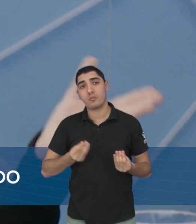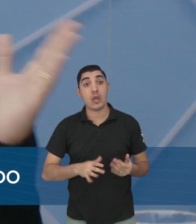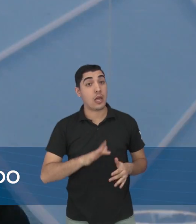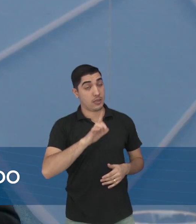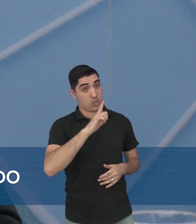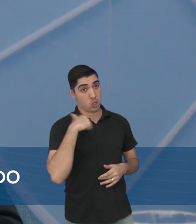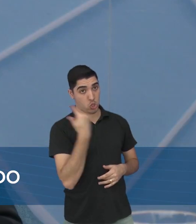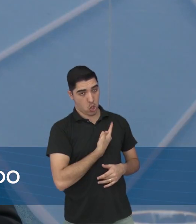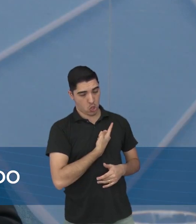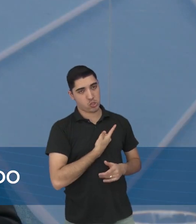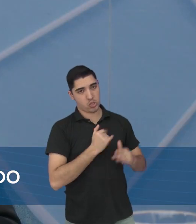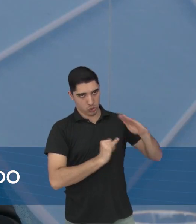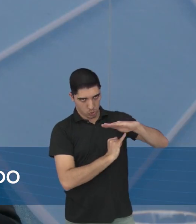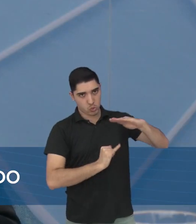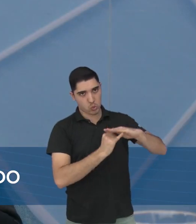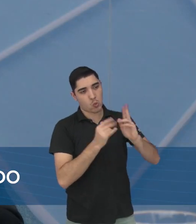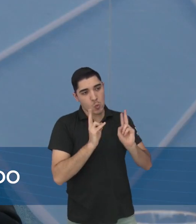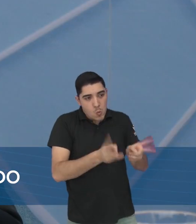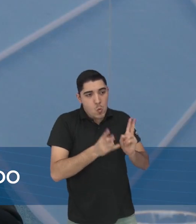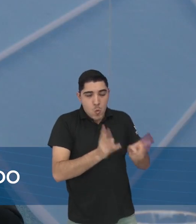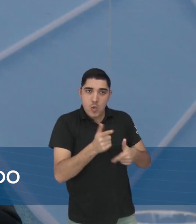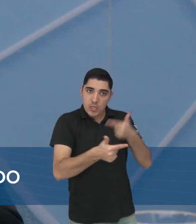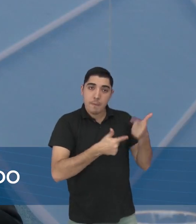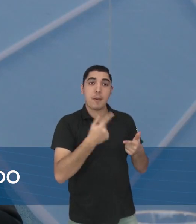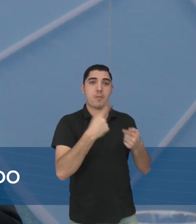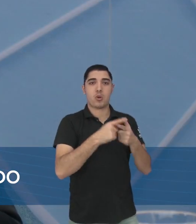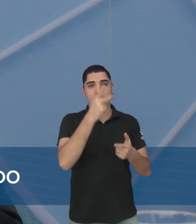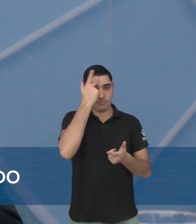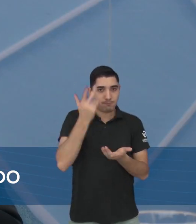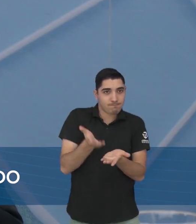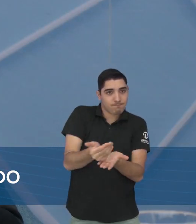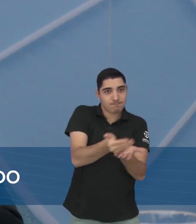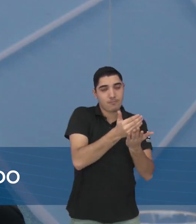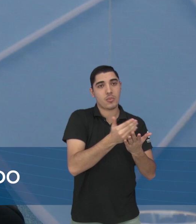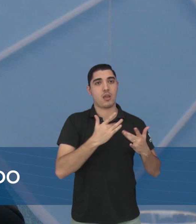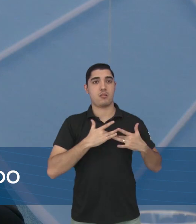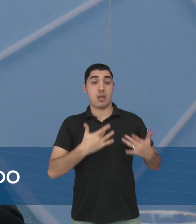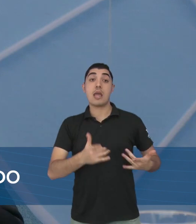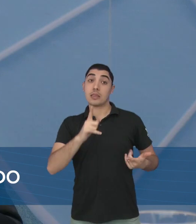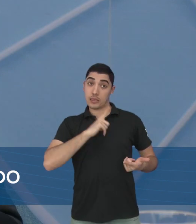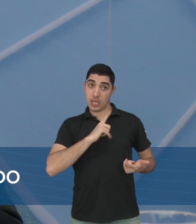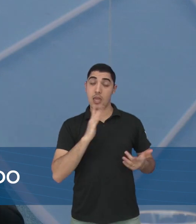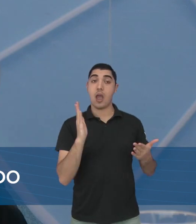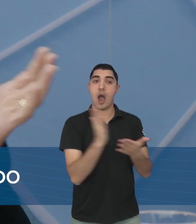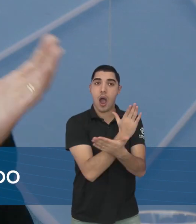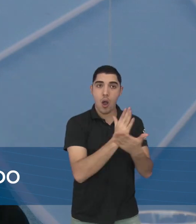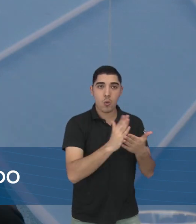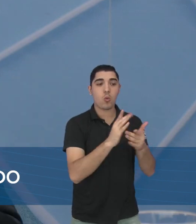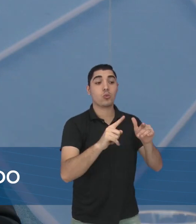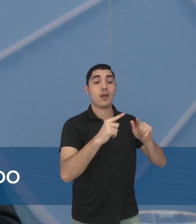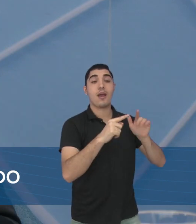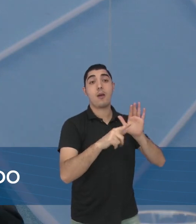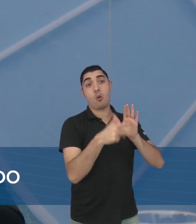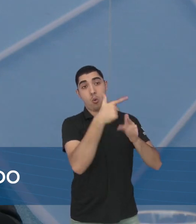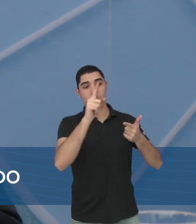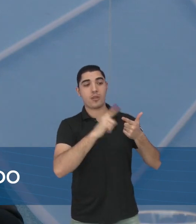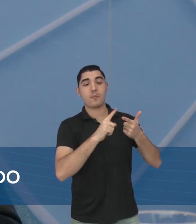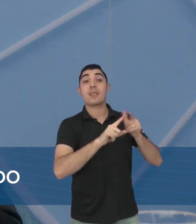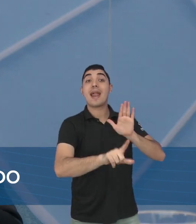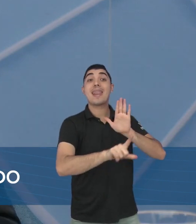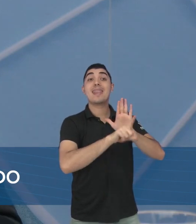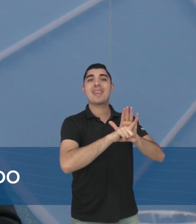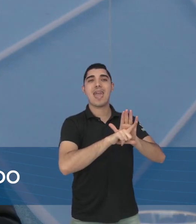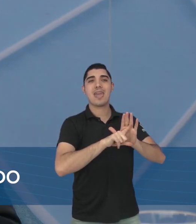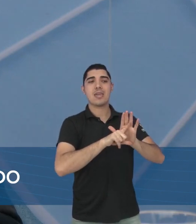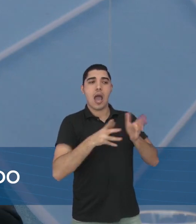mantém com doações. E o nosso trabalho hoje é por leis de incentivo. A gente tem alguns patrocinadores por leis